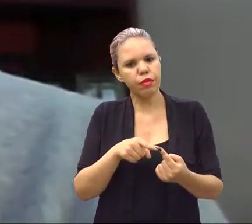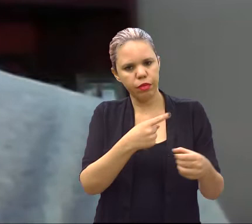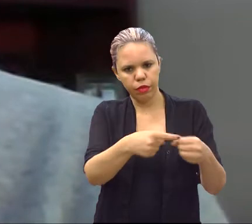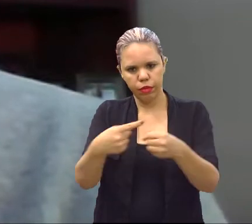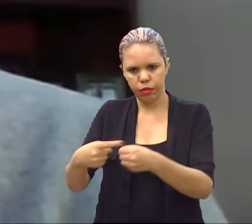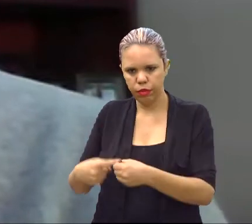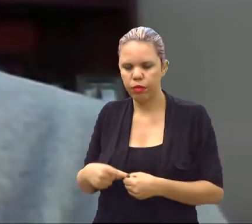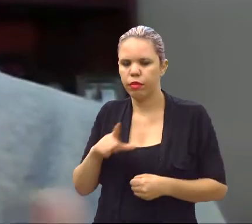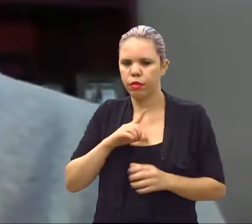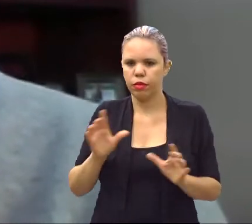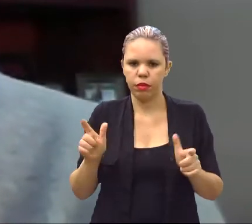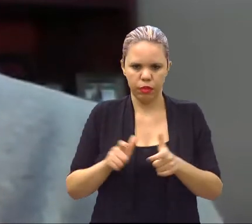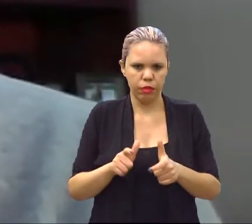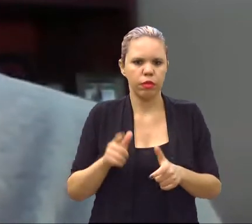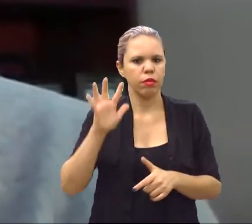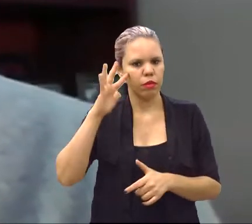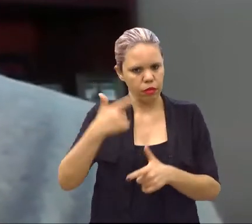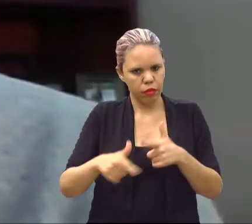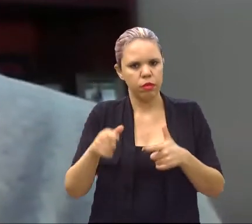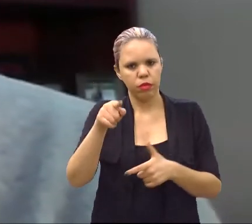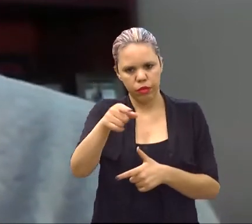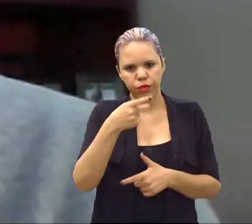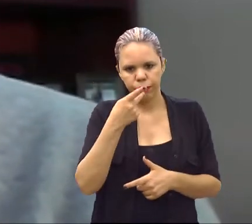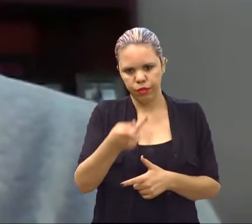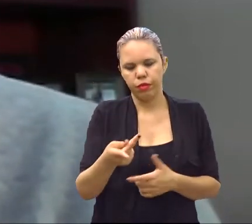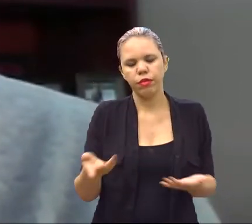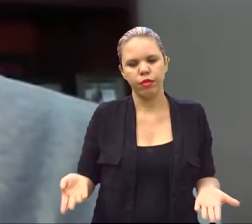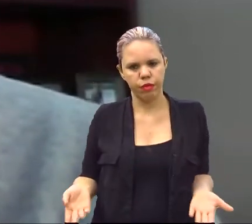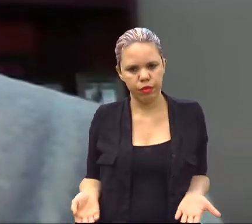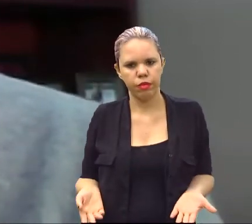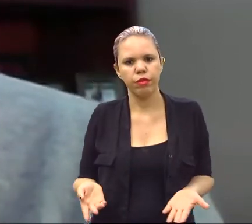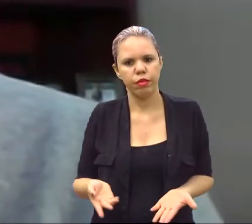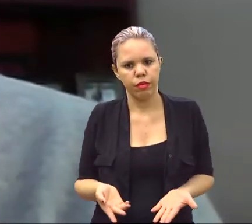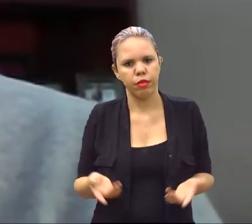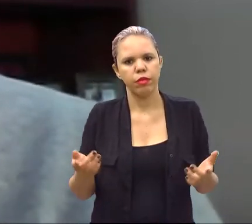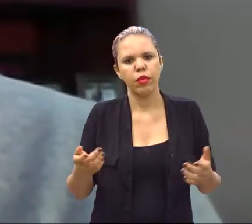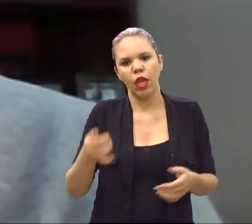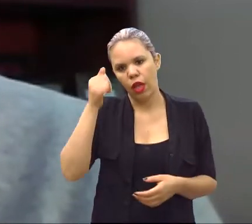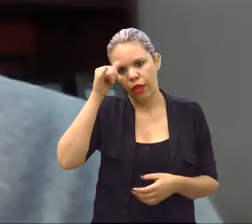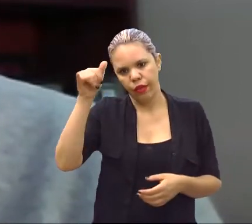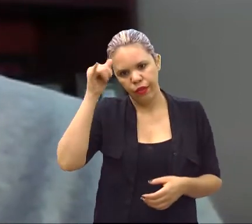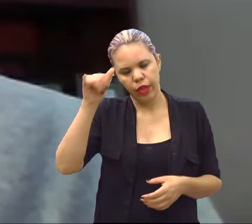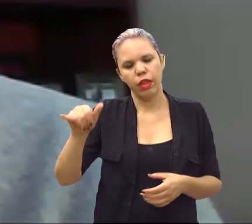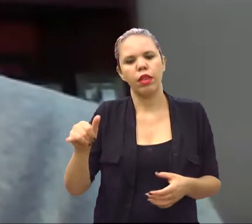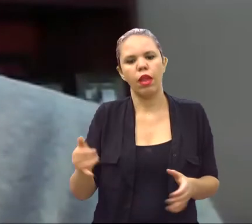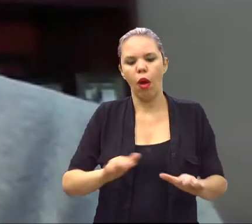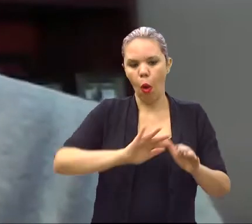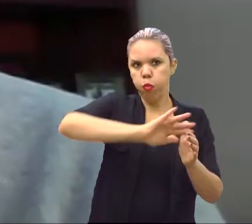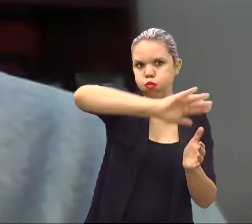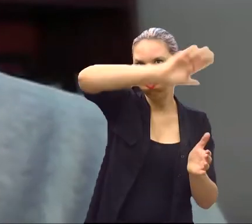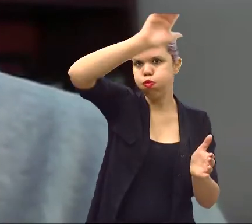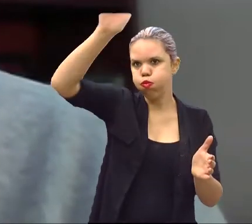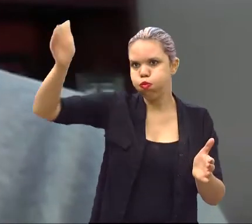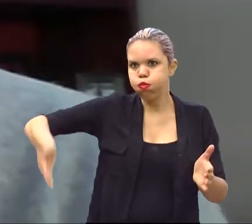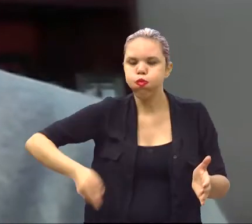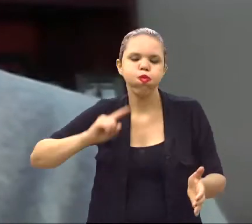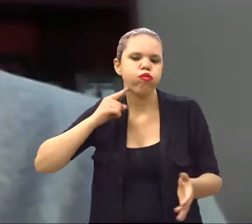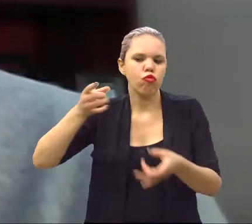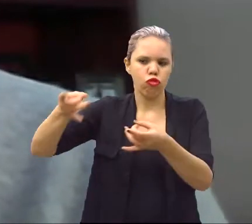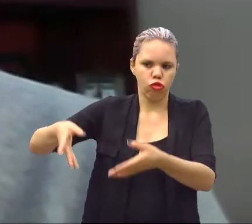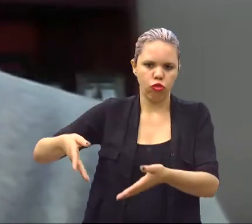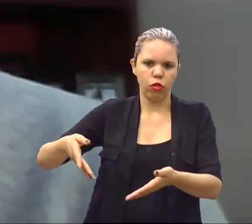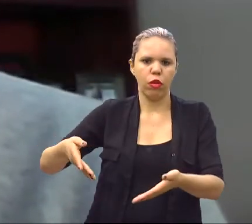os municípios menores e resolver esse problema que você acabou de citar, que é a eliminação dos lixões. Os